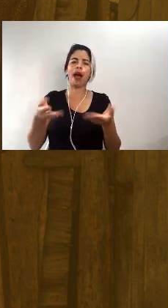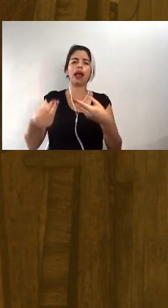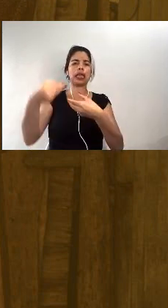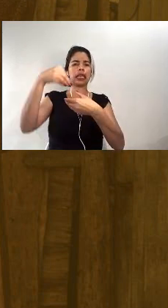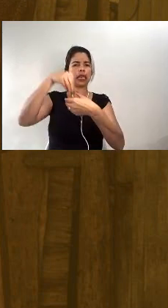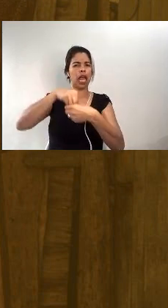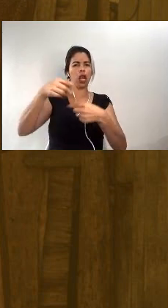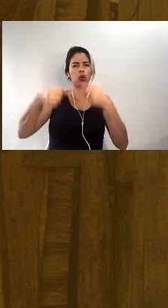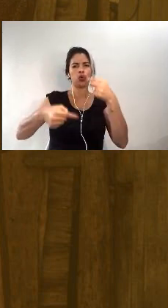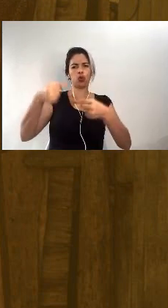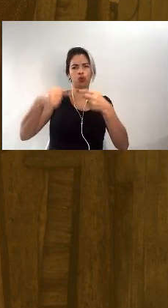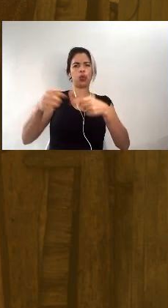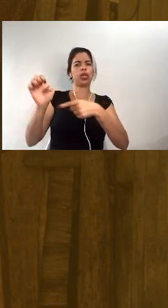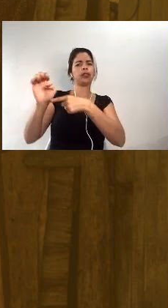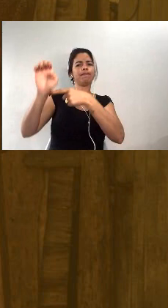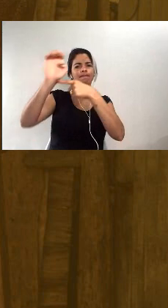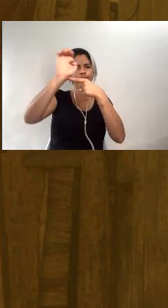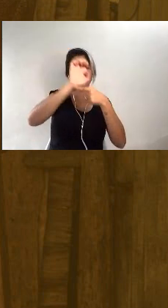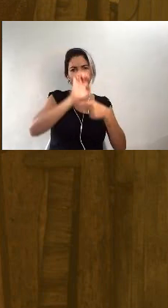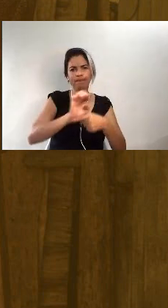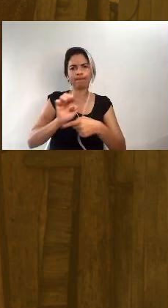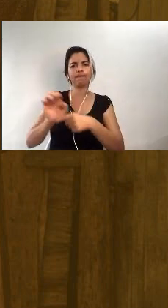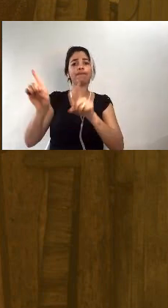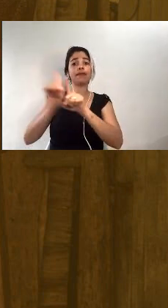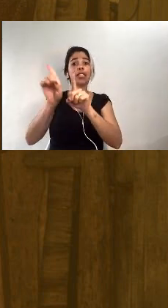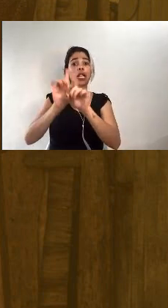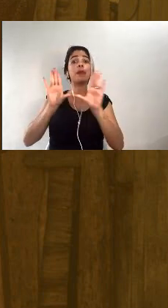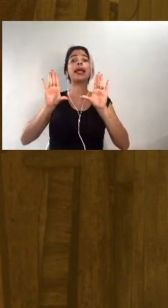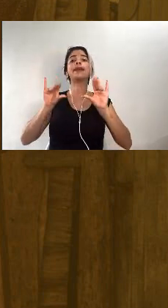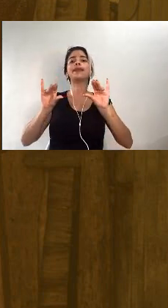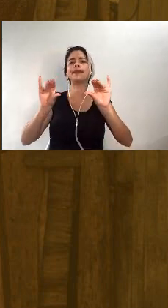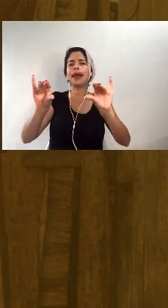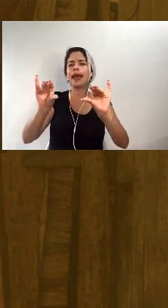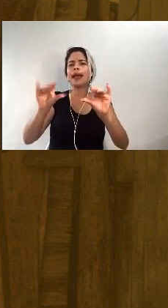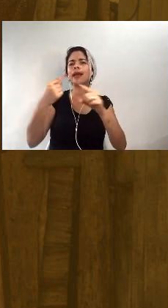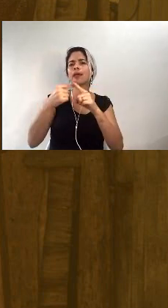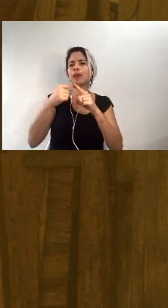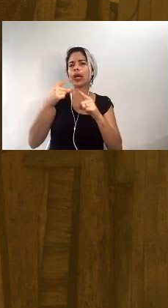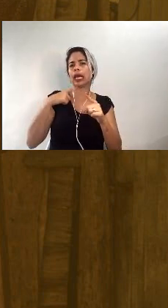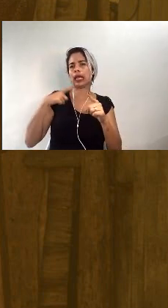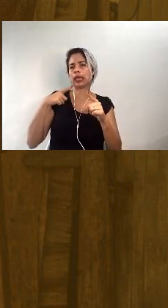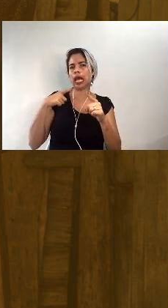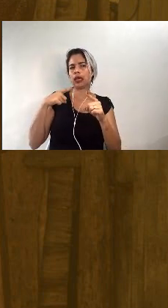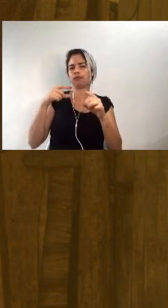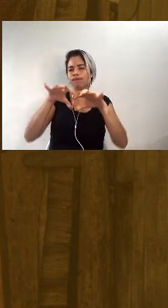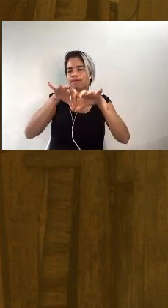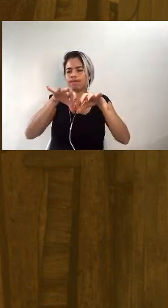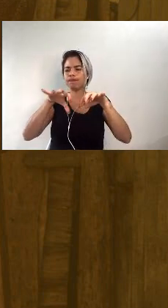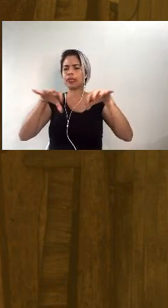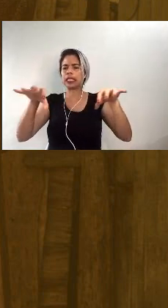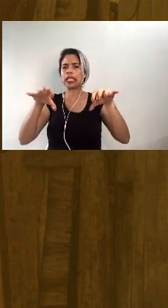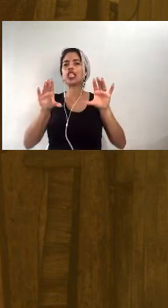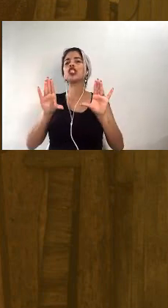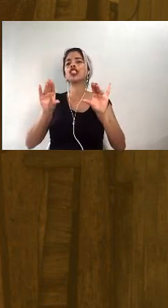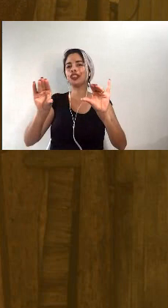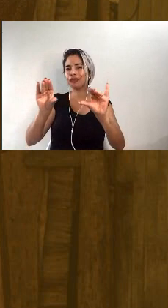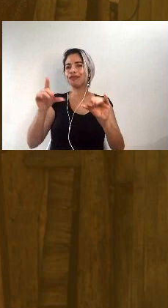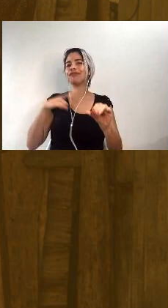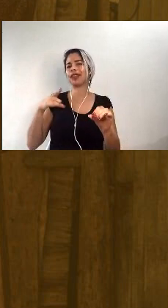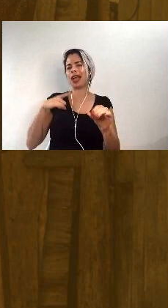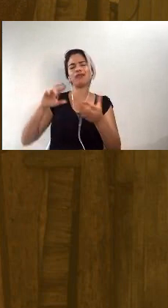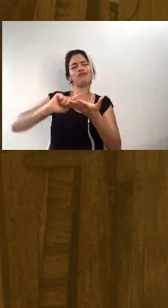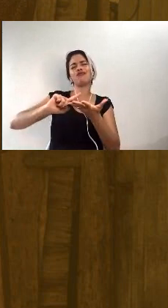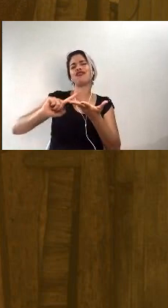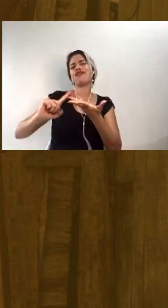pelas políticas de Estado, né, pela própria ciência, quando a gente pensa no racismo científico, né, uma série de dispositivos institucionais